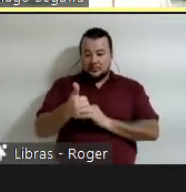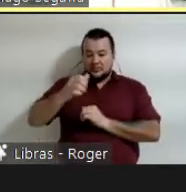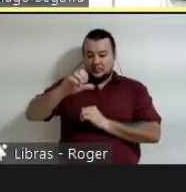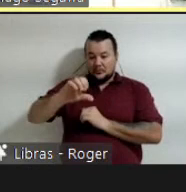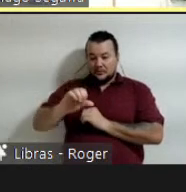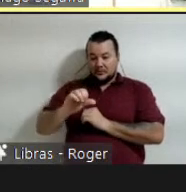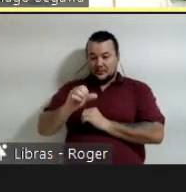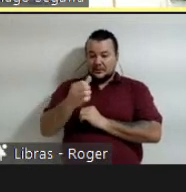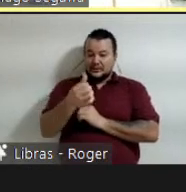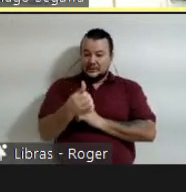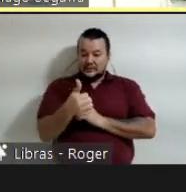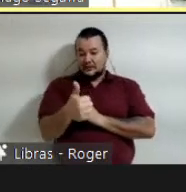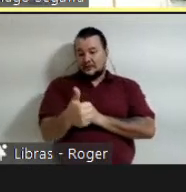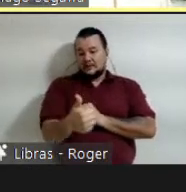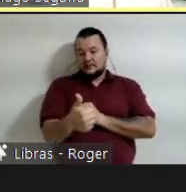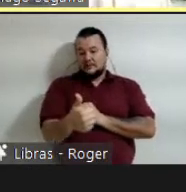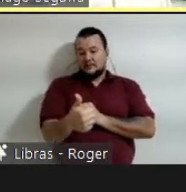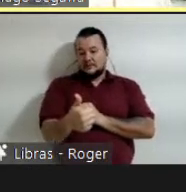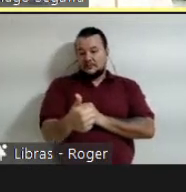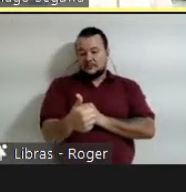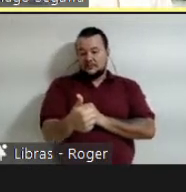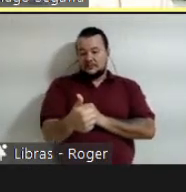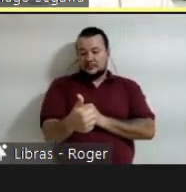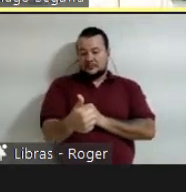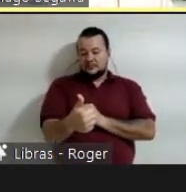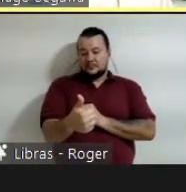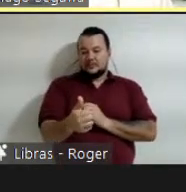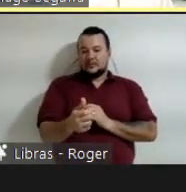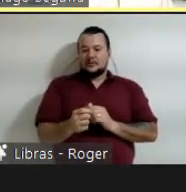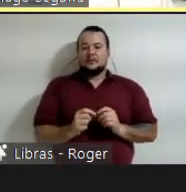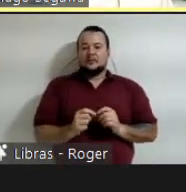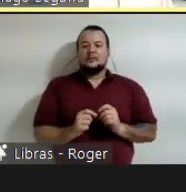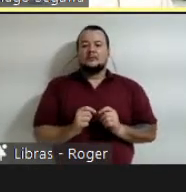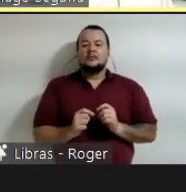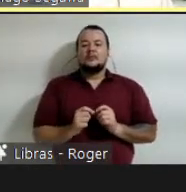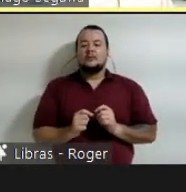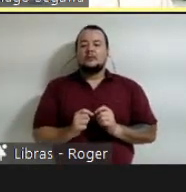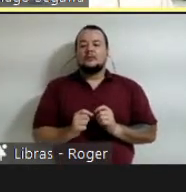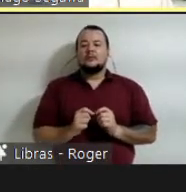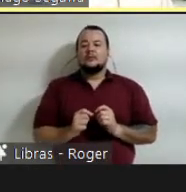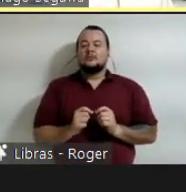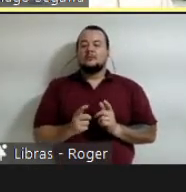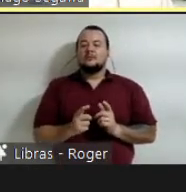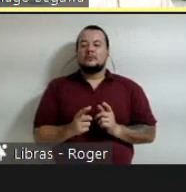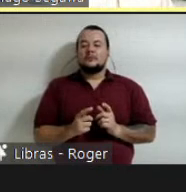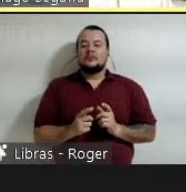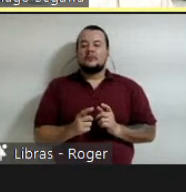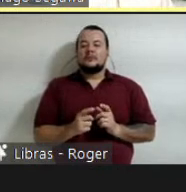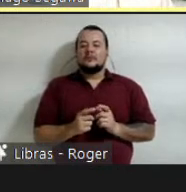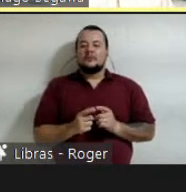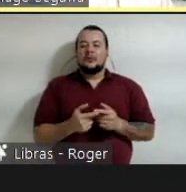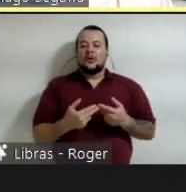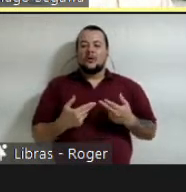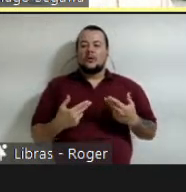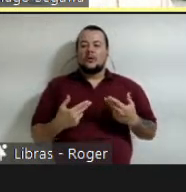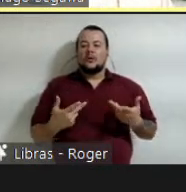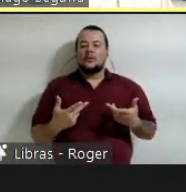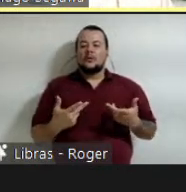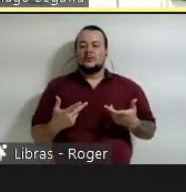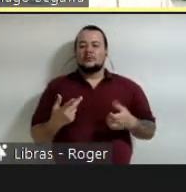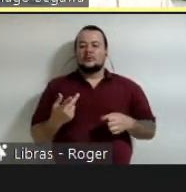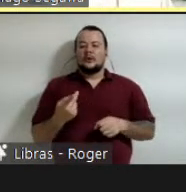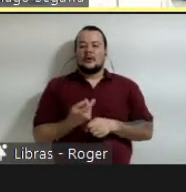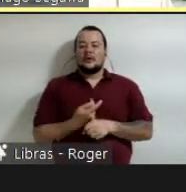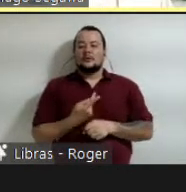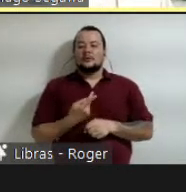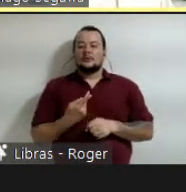Então, em que medida essas coisas estavam